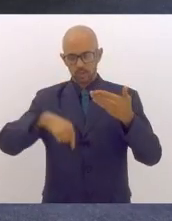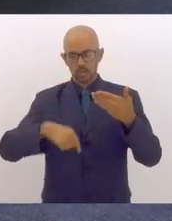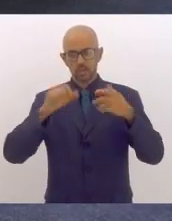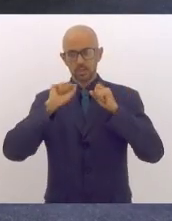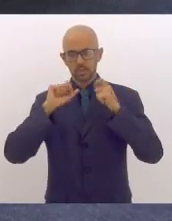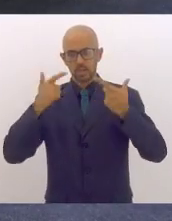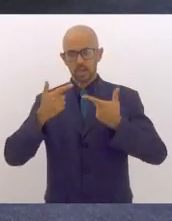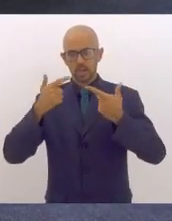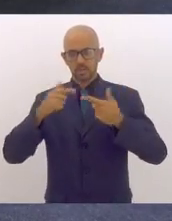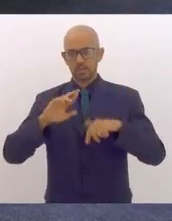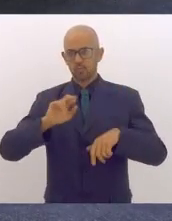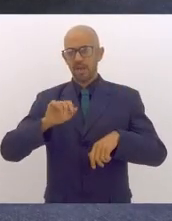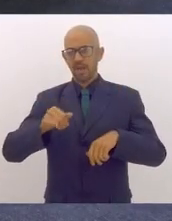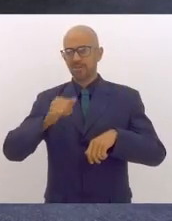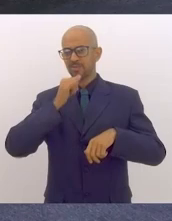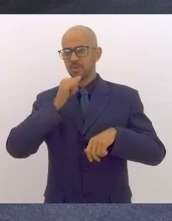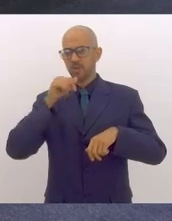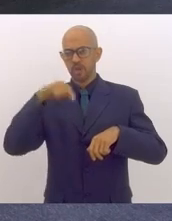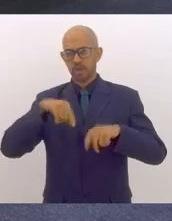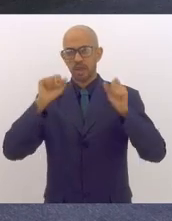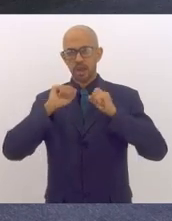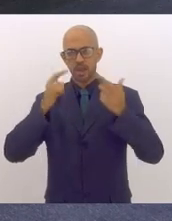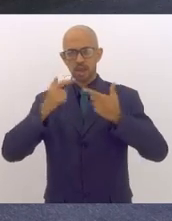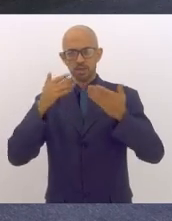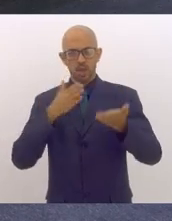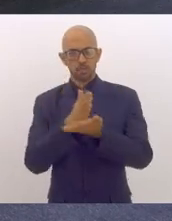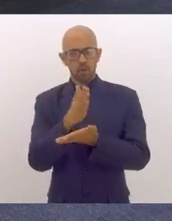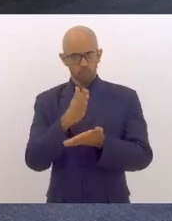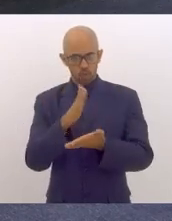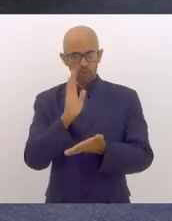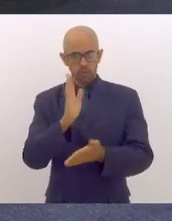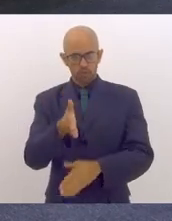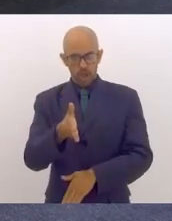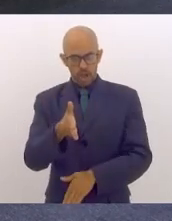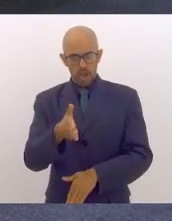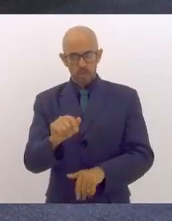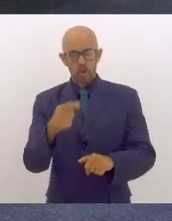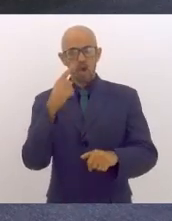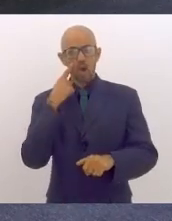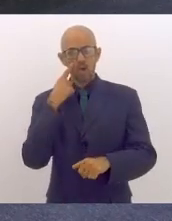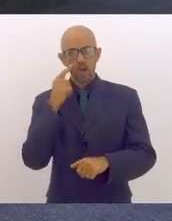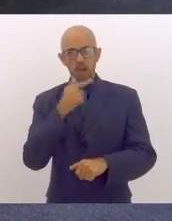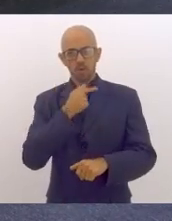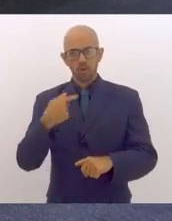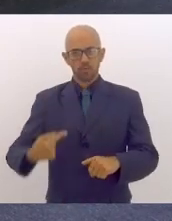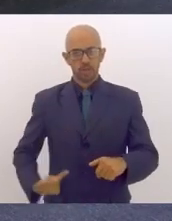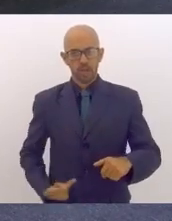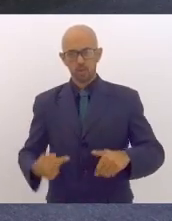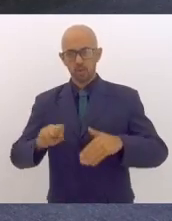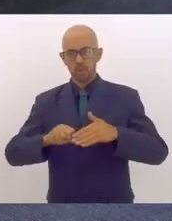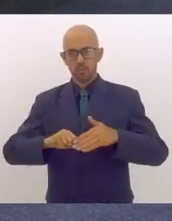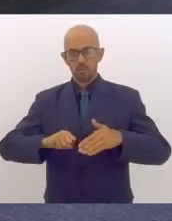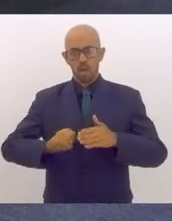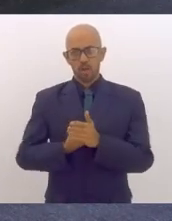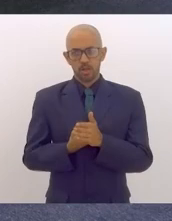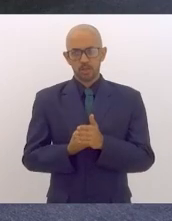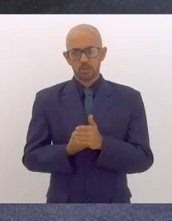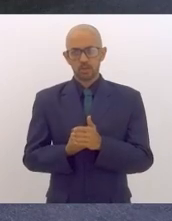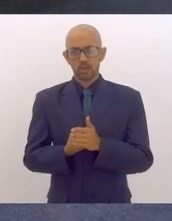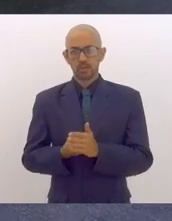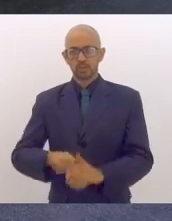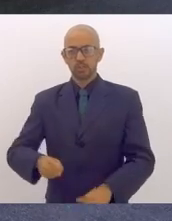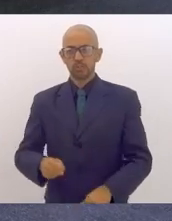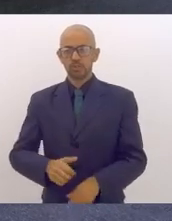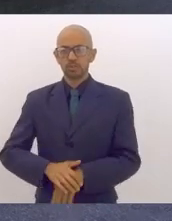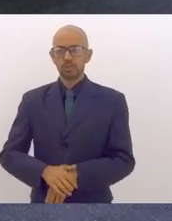Não à toa essa casa aprovou o projeto. Agora vê o governador vetando esse projeto que garante